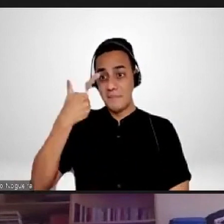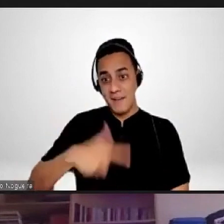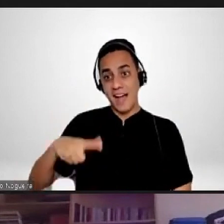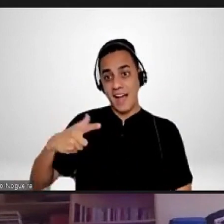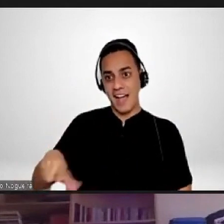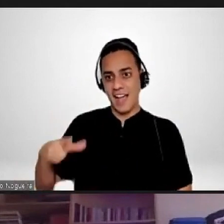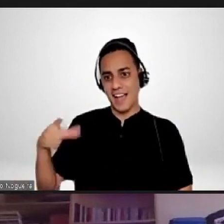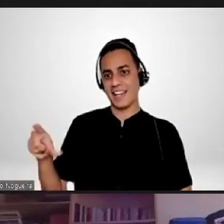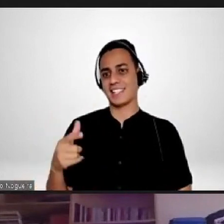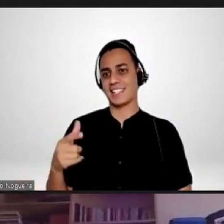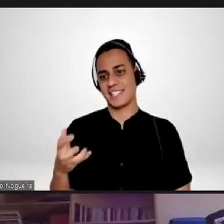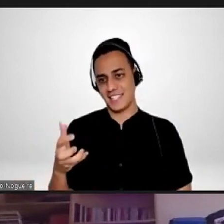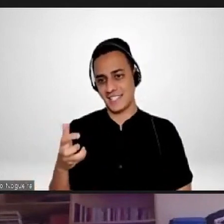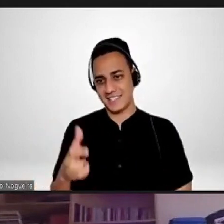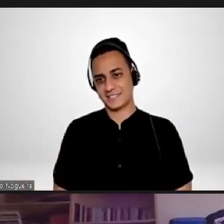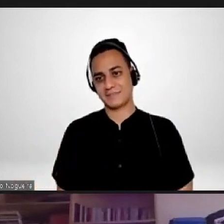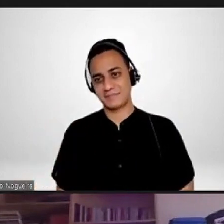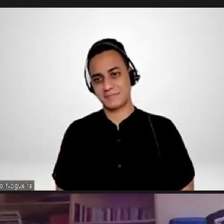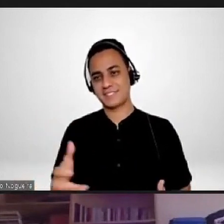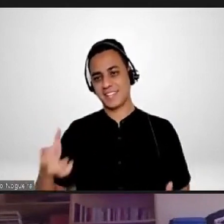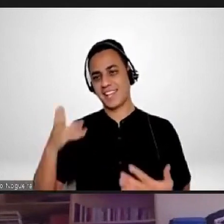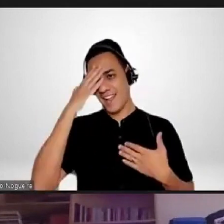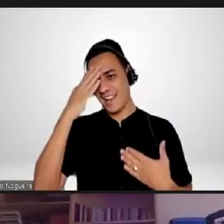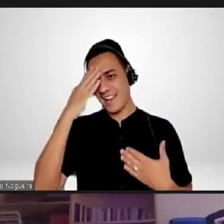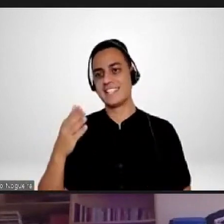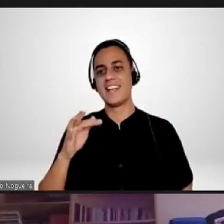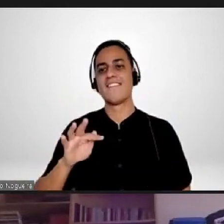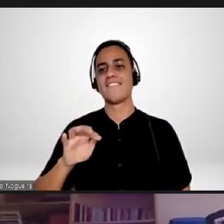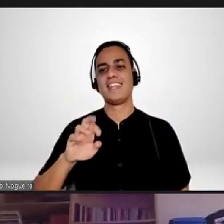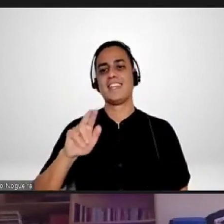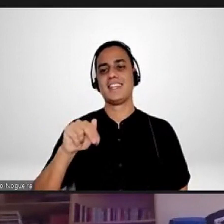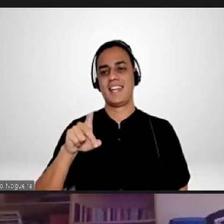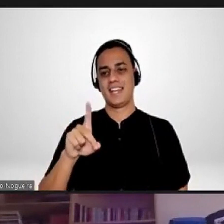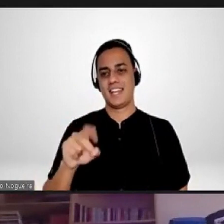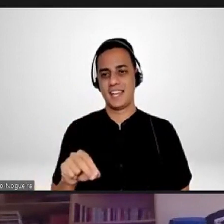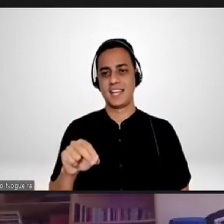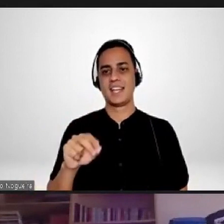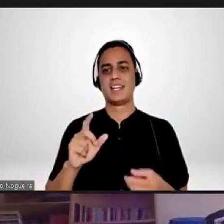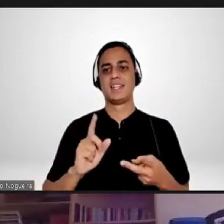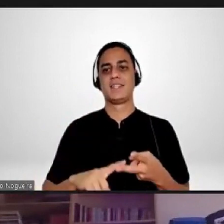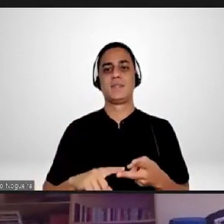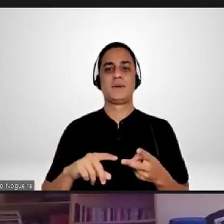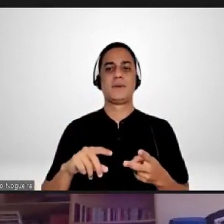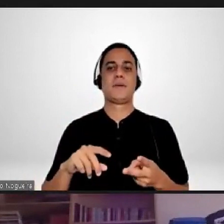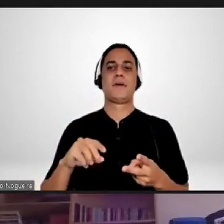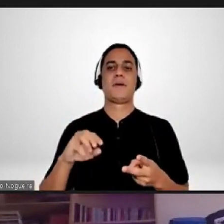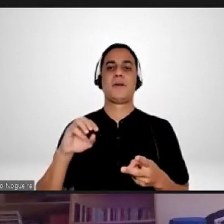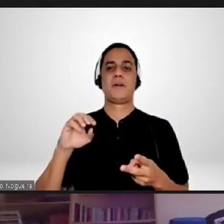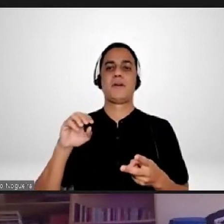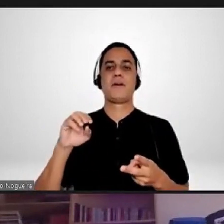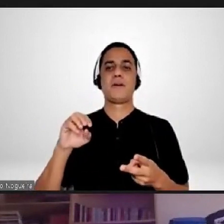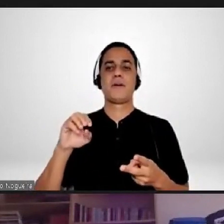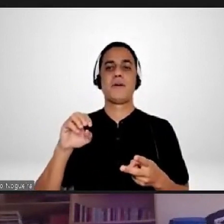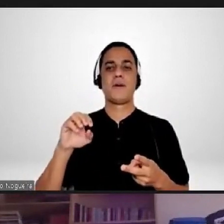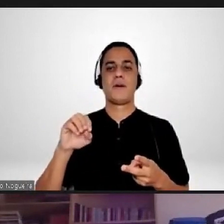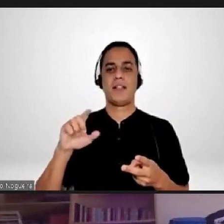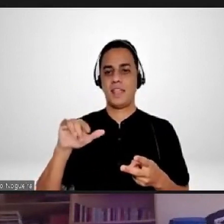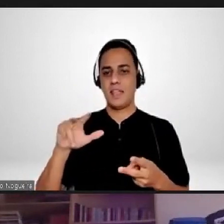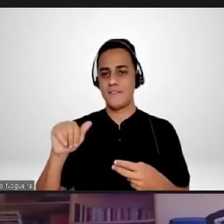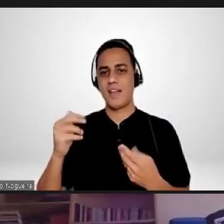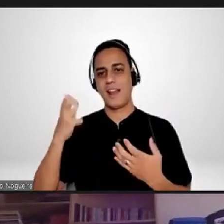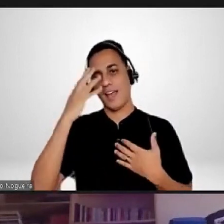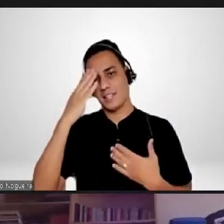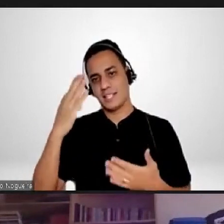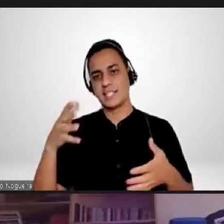possível. Eu queria agradecer ao Fernando Menezes, ao Leandro Oliva, queria agradecer à equipe do